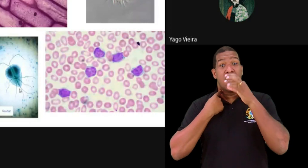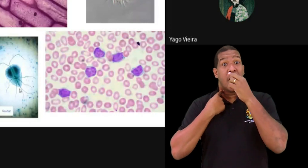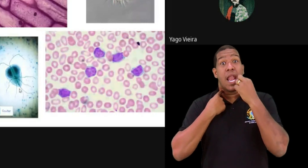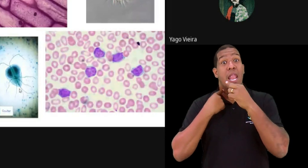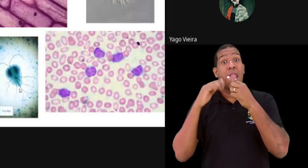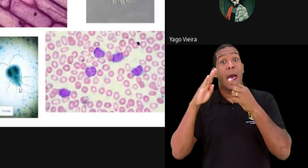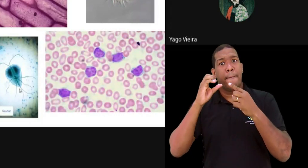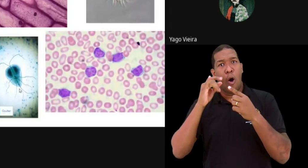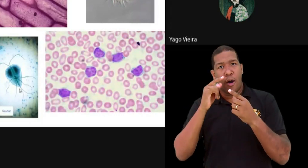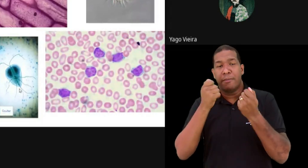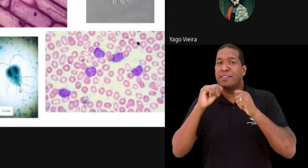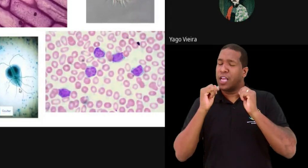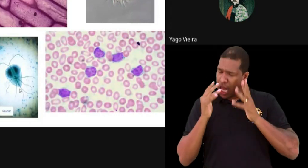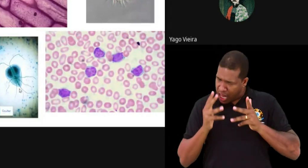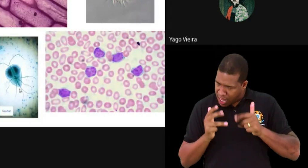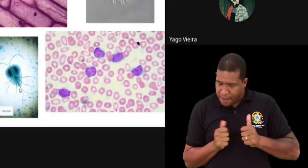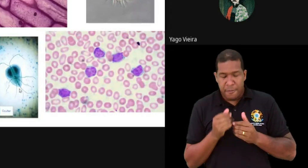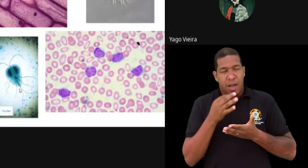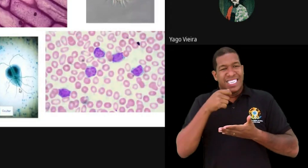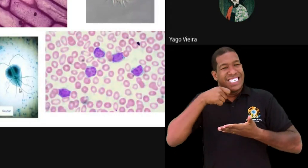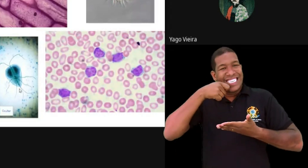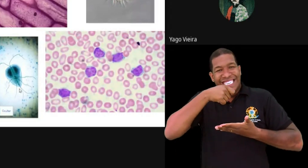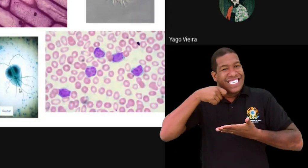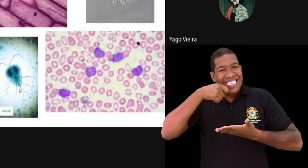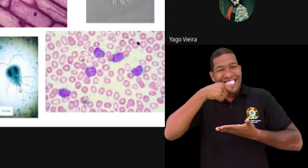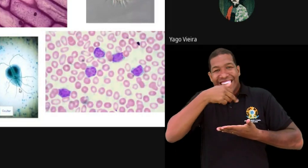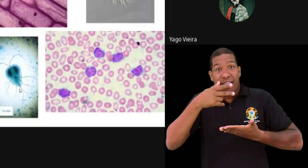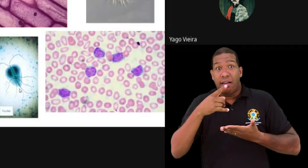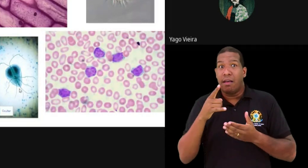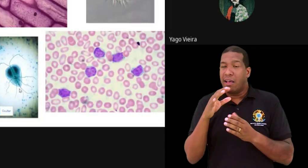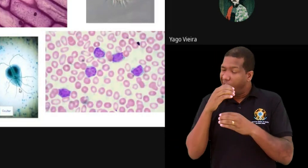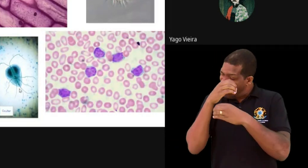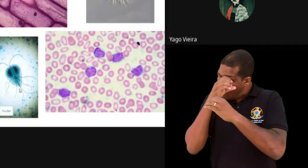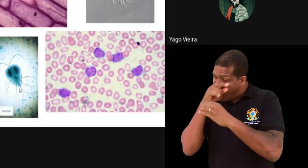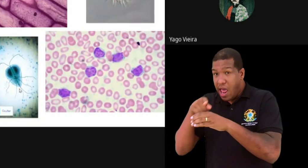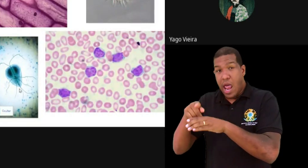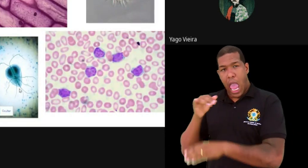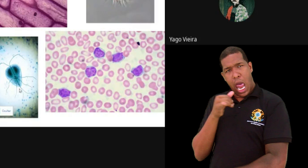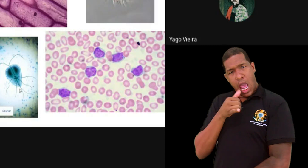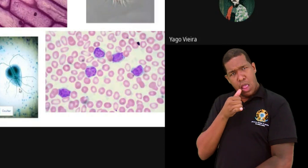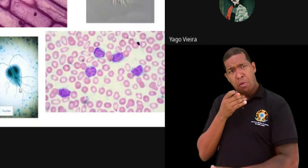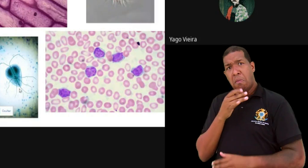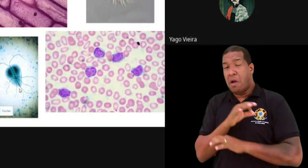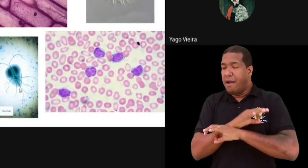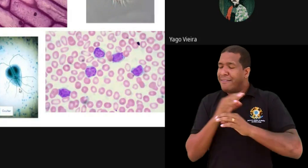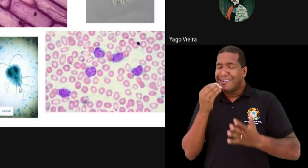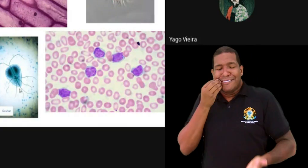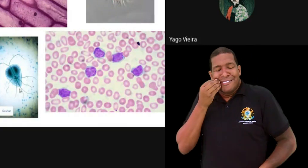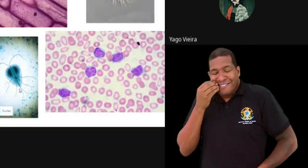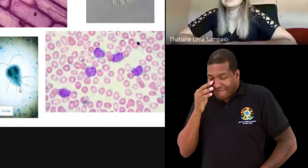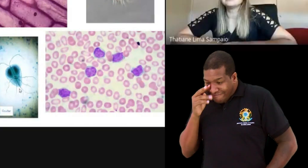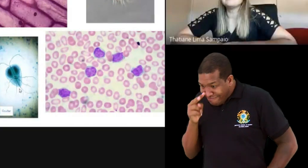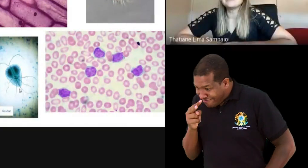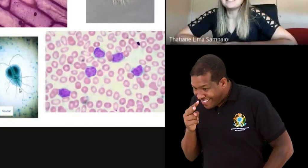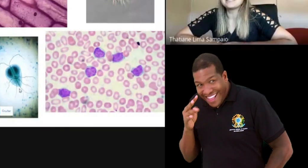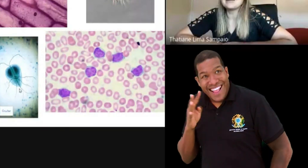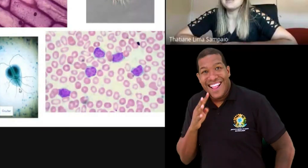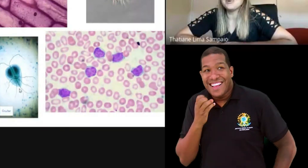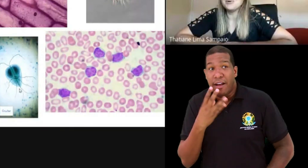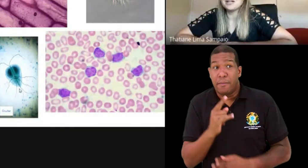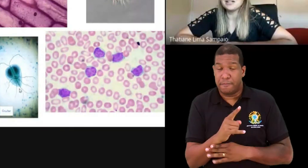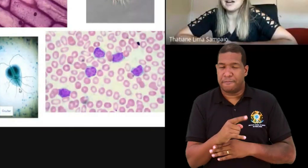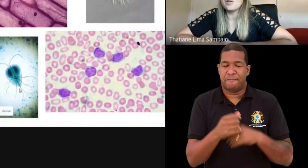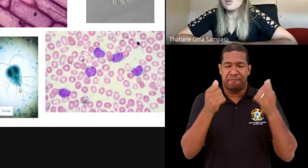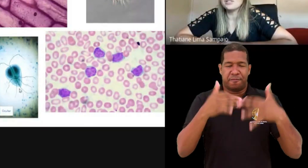da nossa higiene bucal. E foi um microscópio eletrônico, se eu não me engano. Foi uma experiência muito legal. E das bactérias